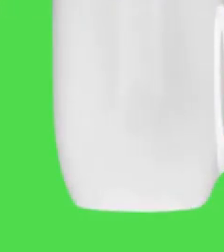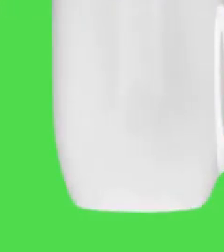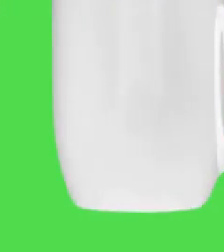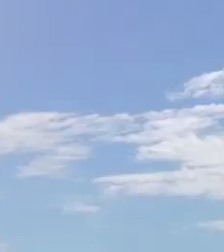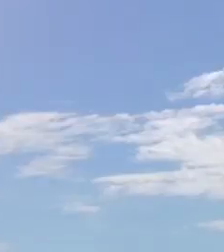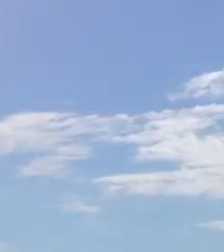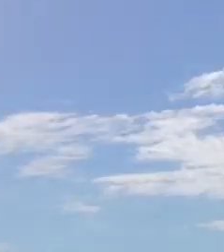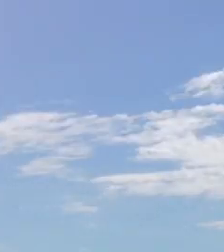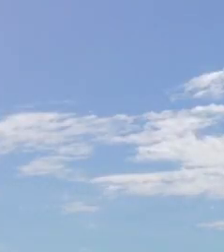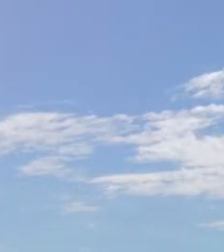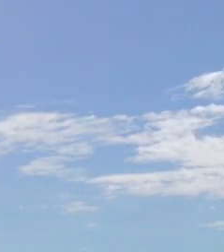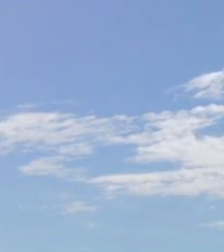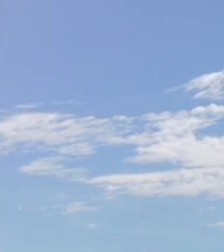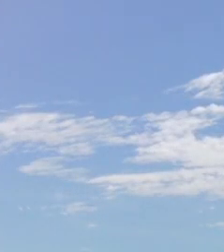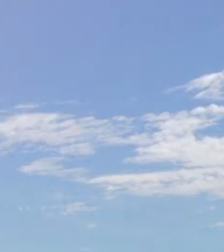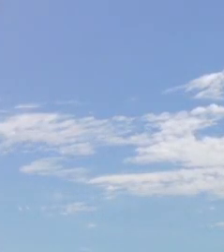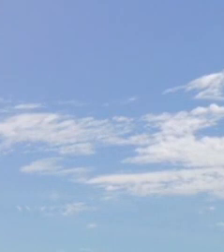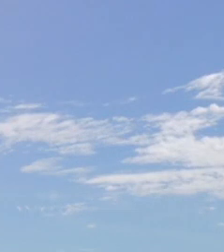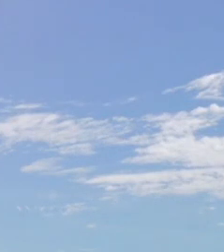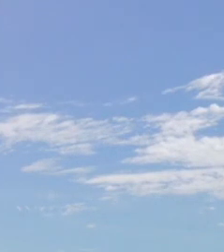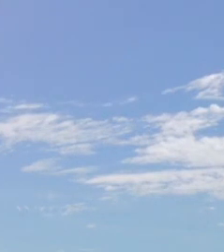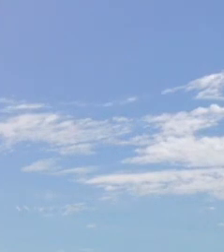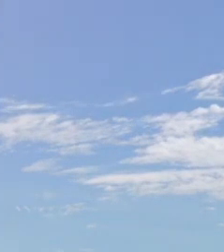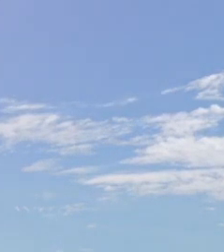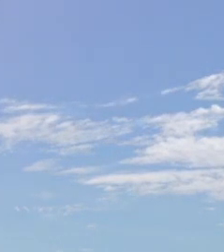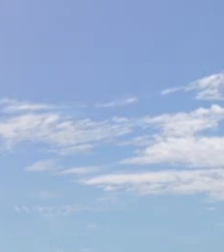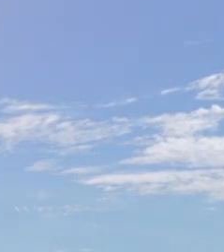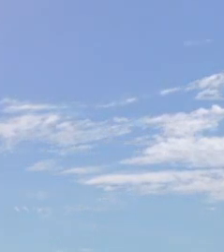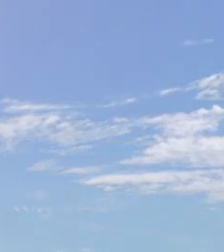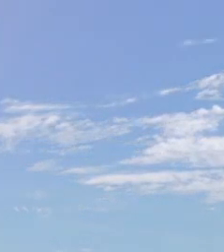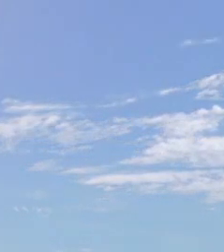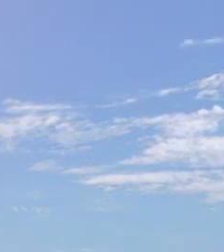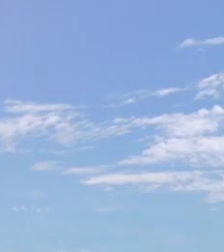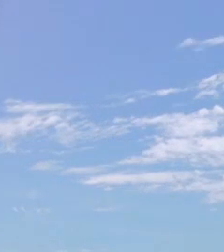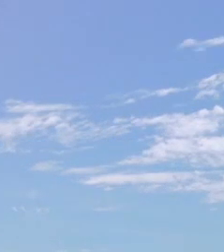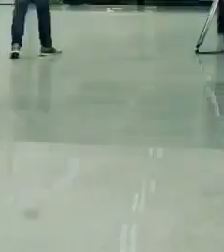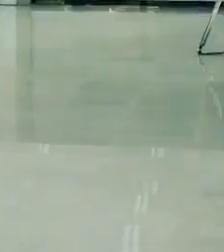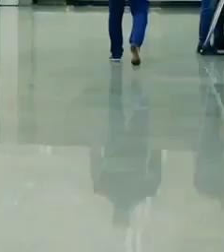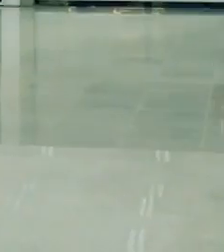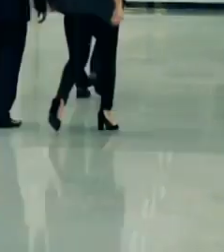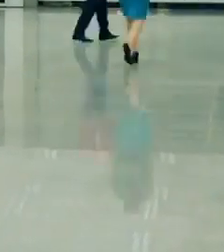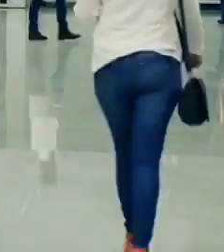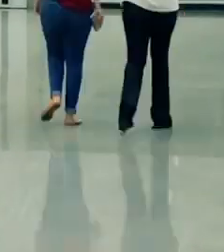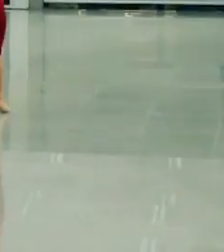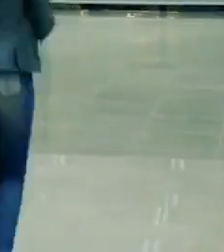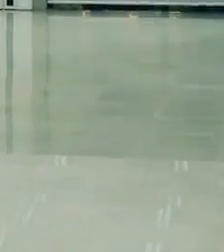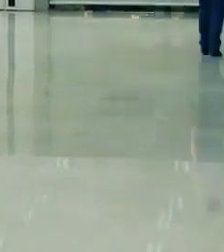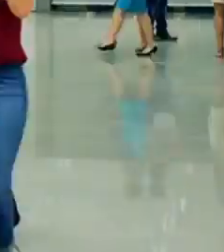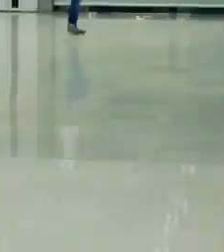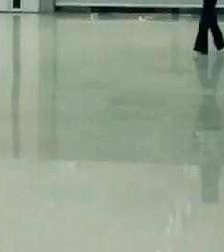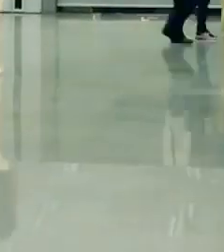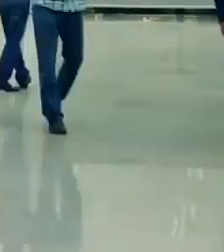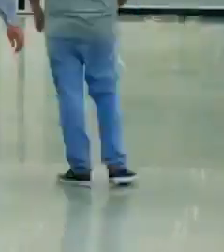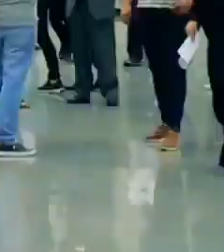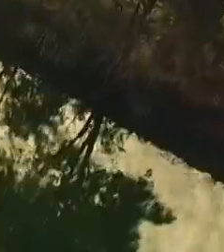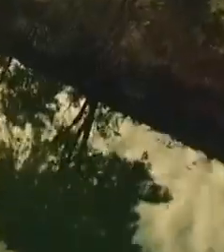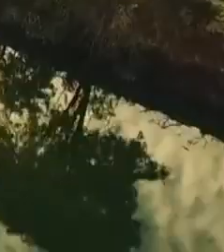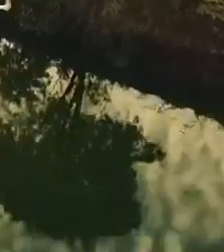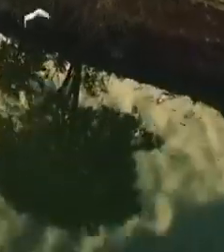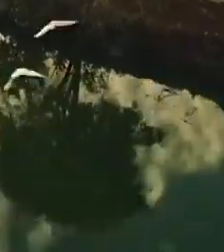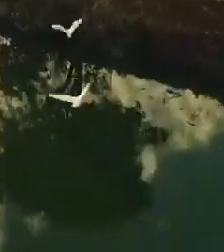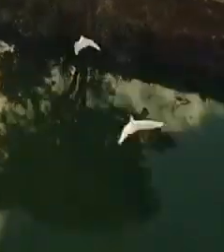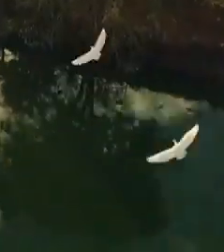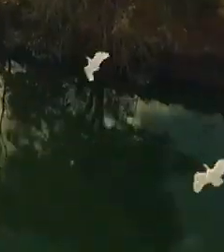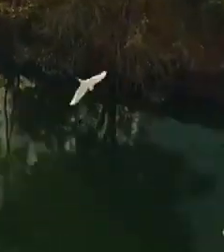descartáveis por ano. Também será implantado o sistema de energia solar, que garantirá energia limpa e renovável para a Assembleia